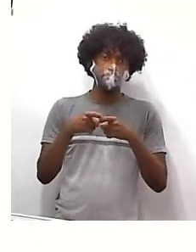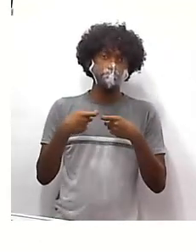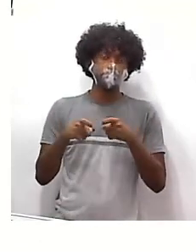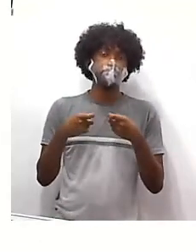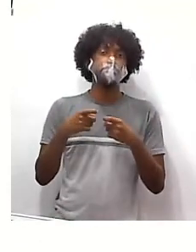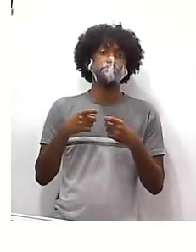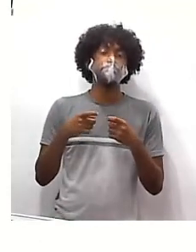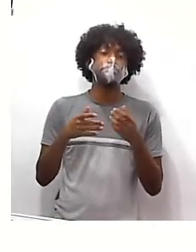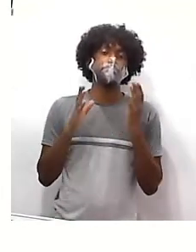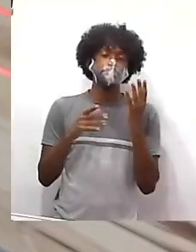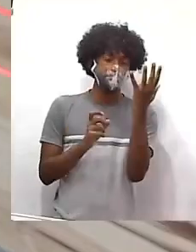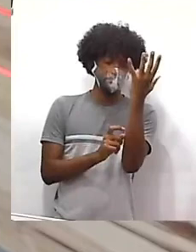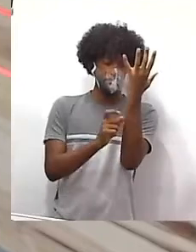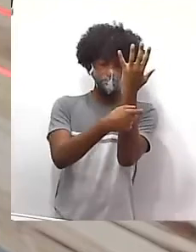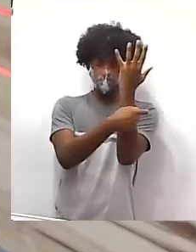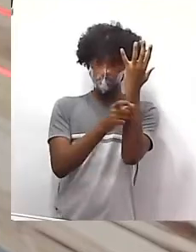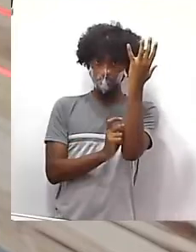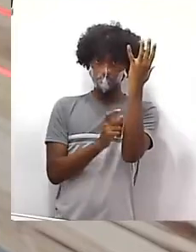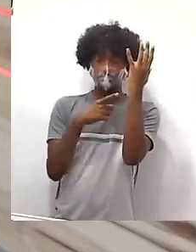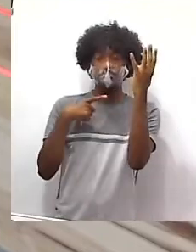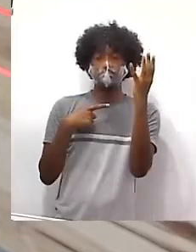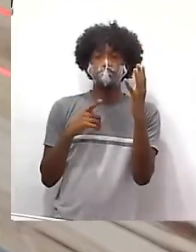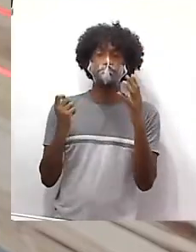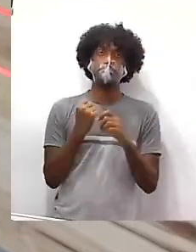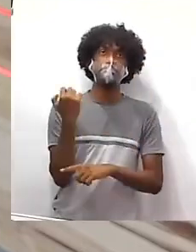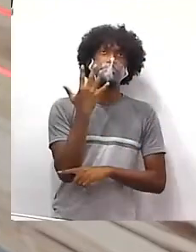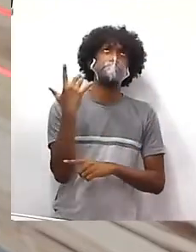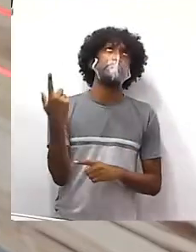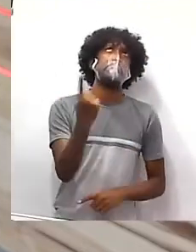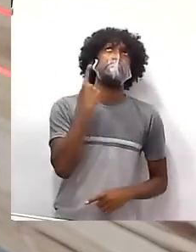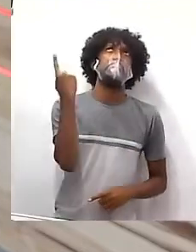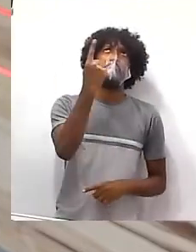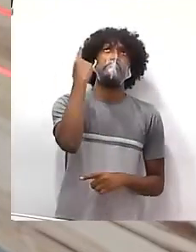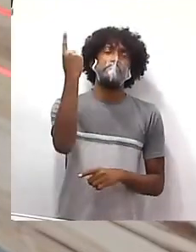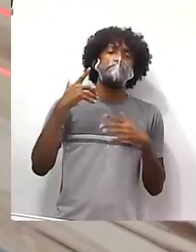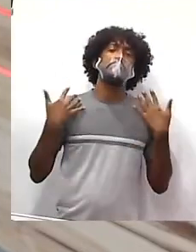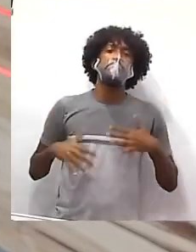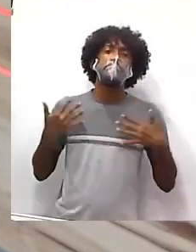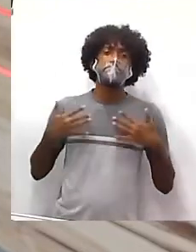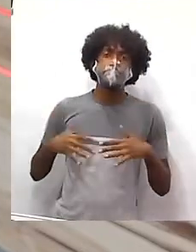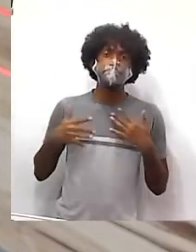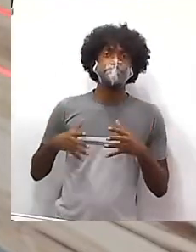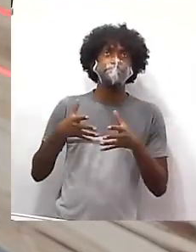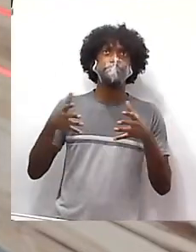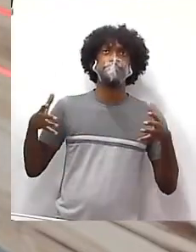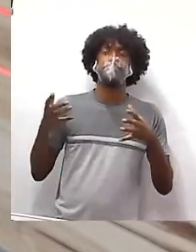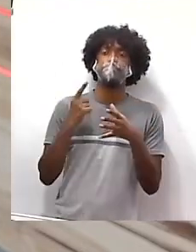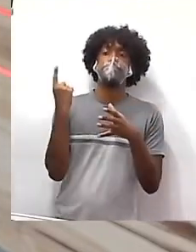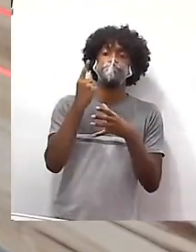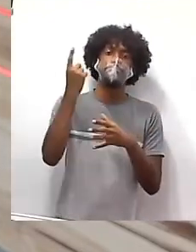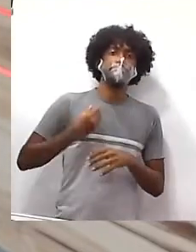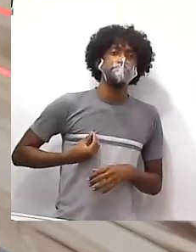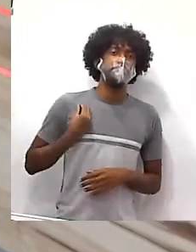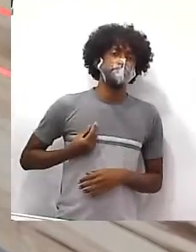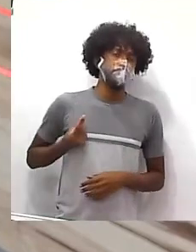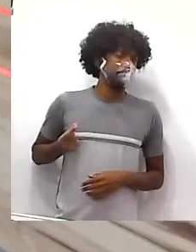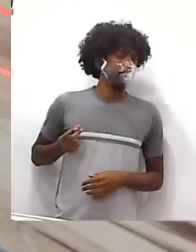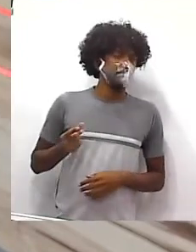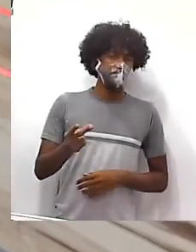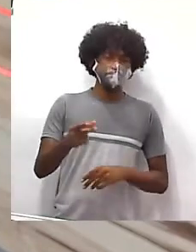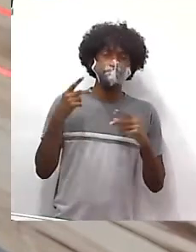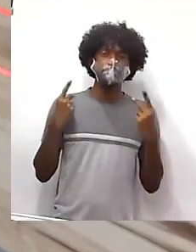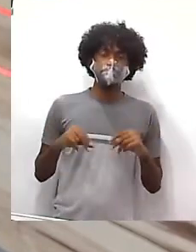ela tem uma elevada altura, elas são árvores enormes que vivem por bastante tempo.